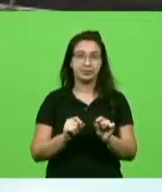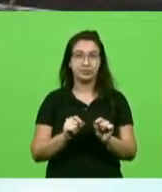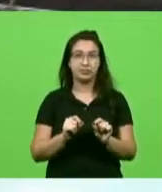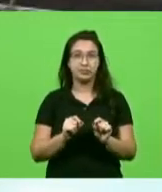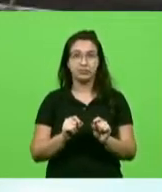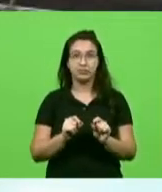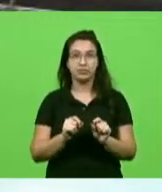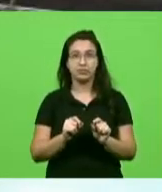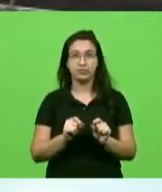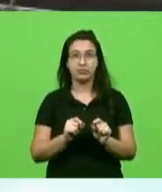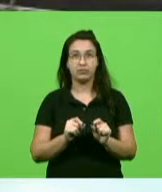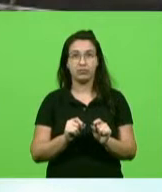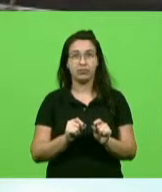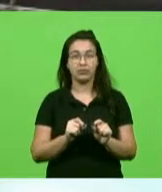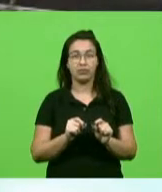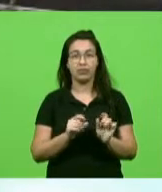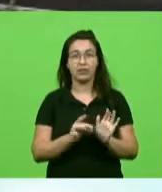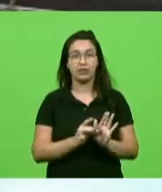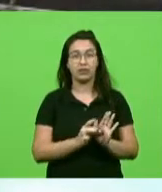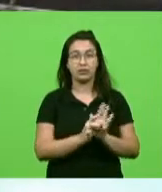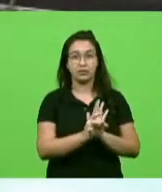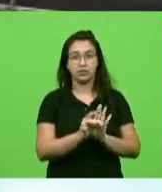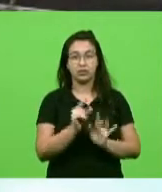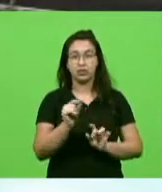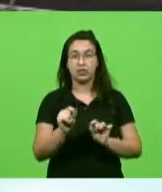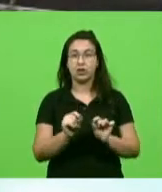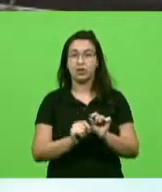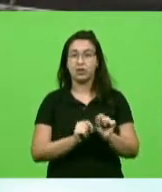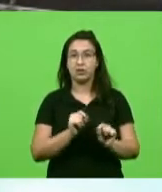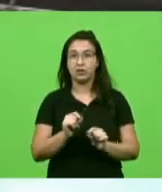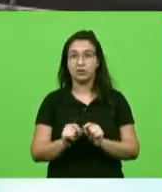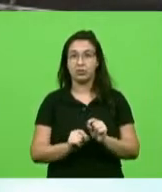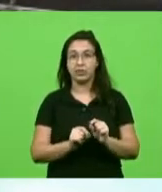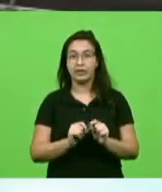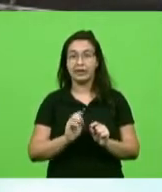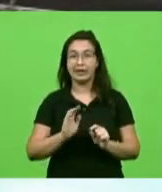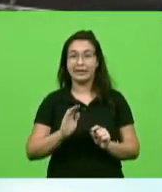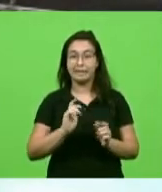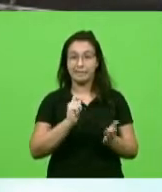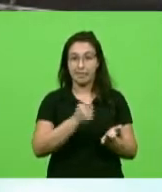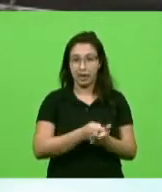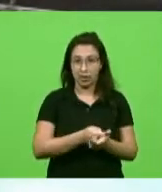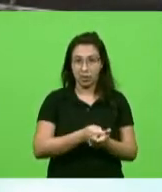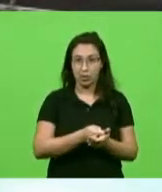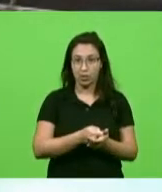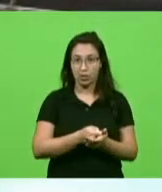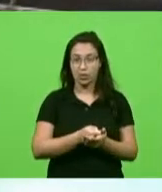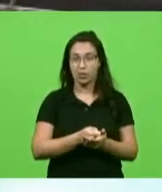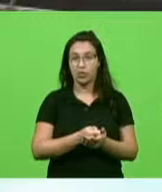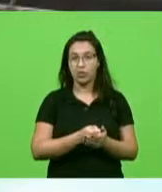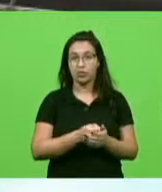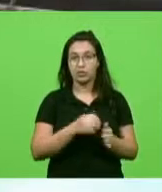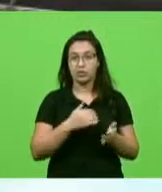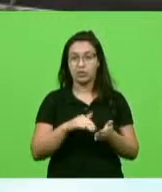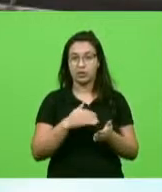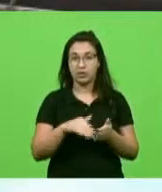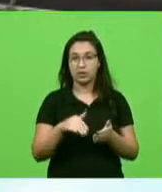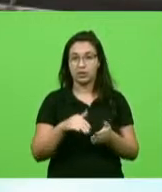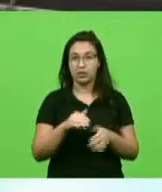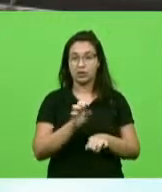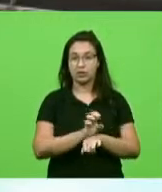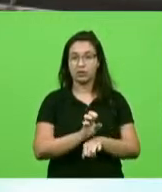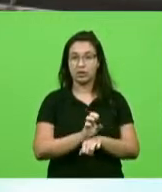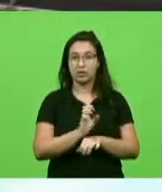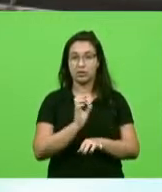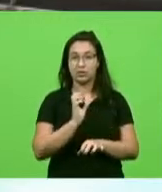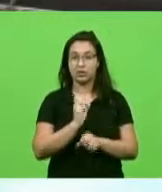evidenciam, bem como destaca o PAC, que após o pagamento efetuado pela Secretaria de Estado da Fazenda de Santa Catarina